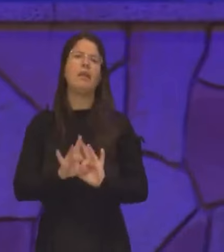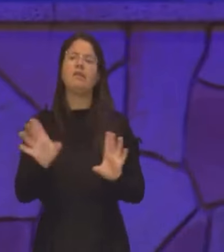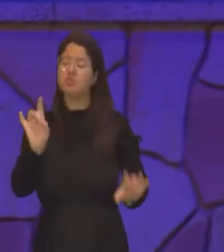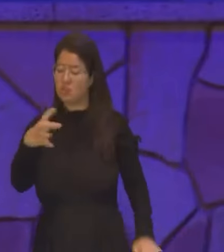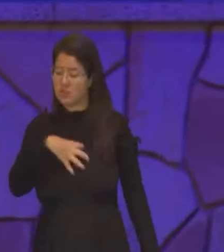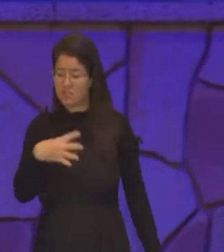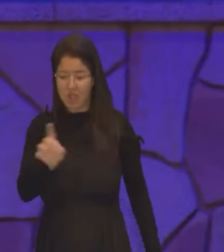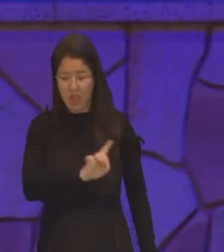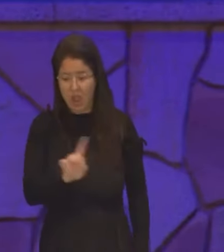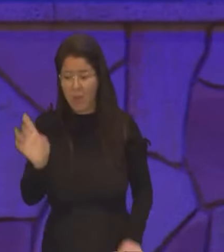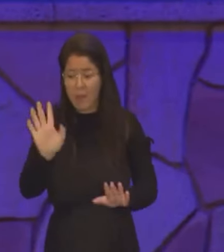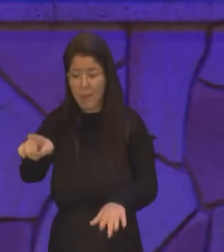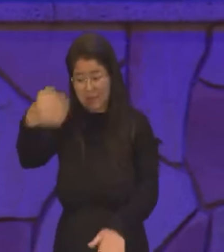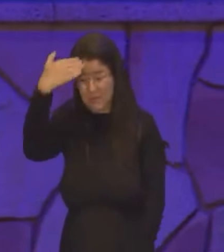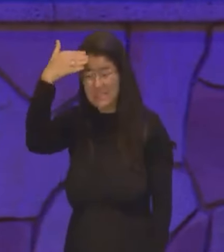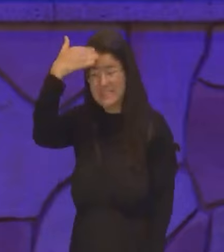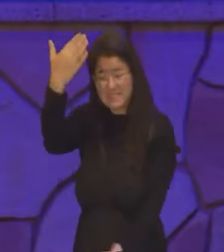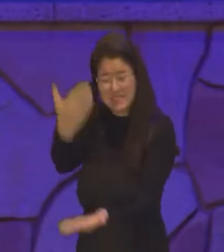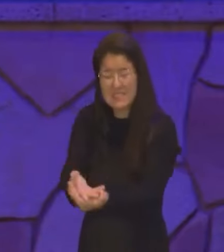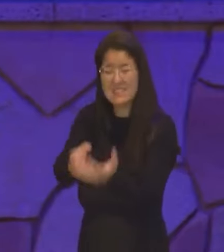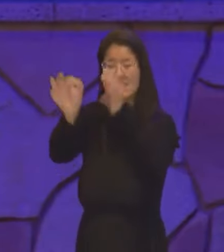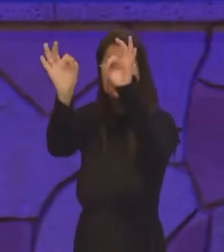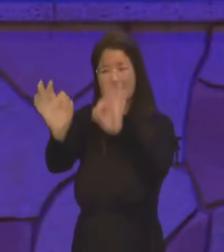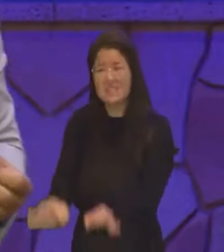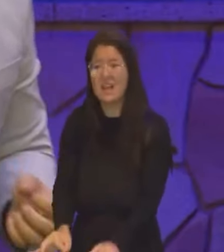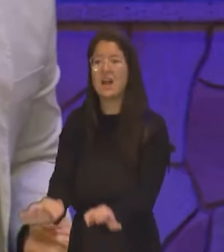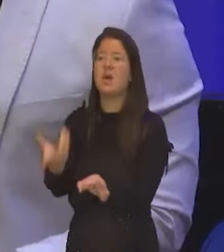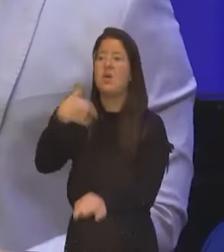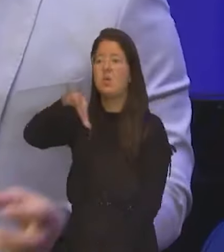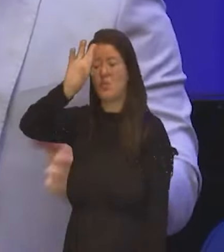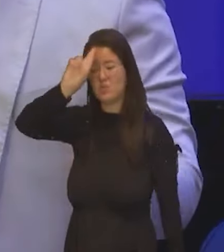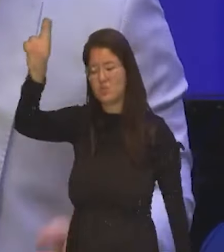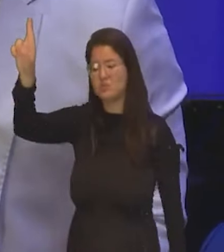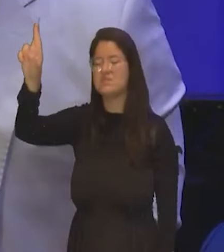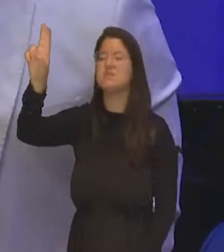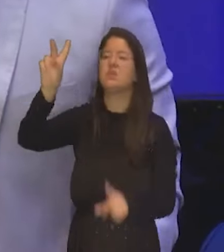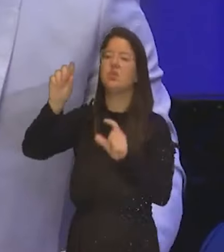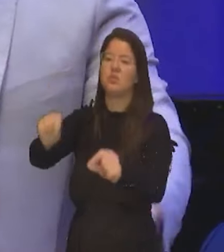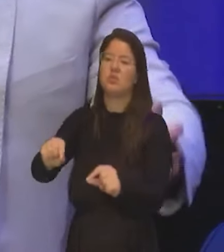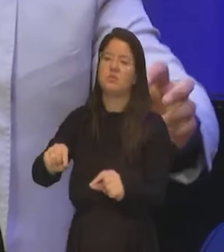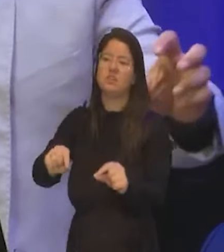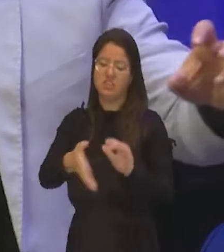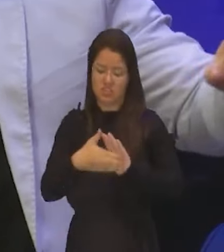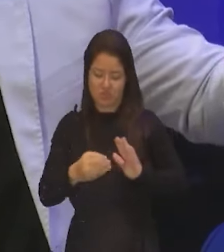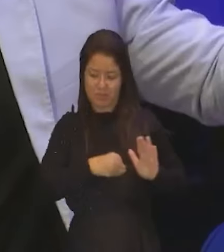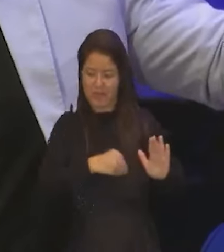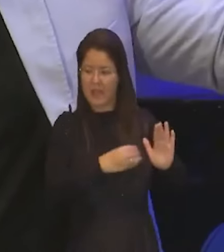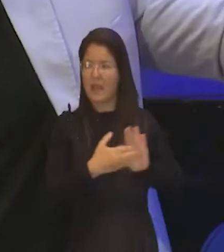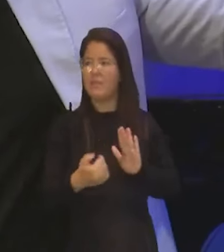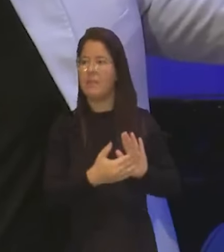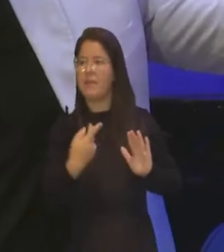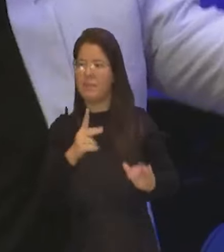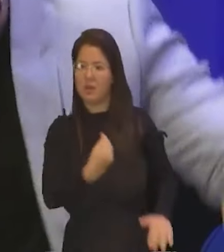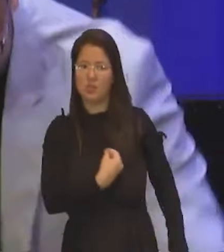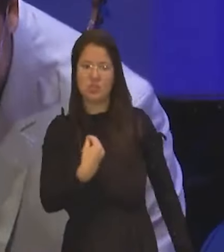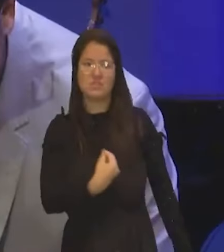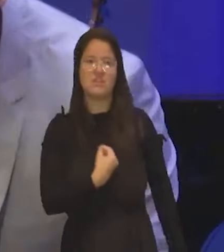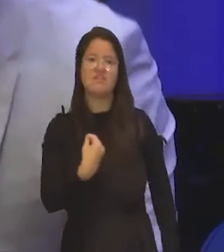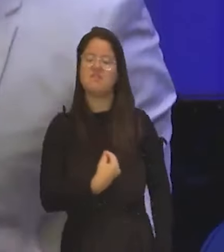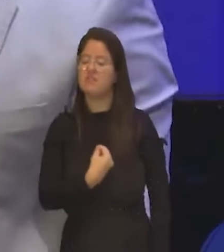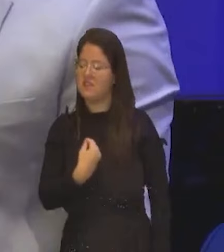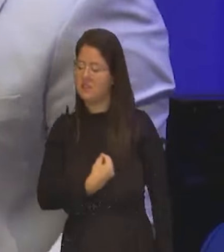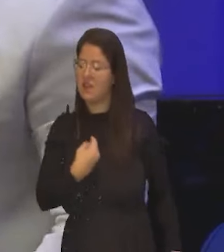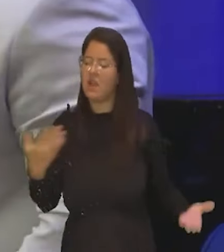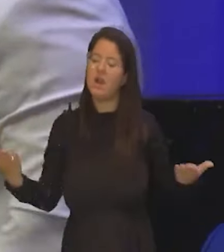Cristo, mas porque você sabe e reconhece que o Senhor arrancou os pecados da sua vida pela raiz,